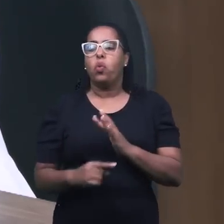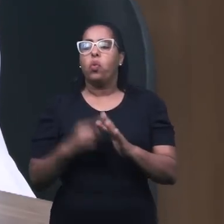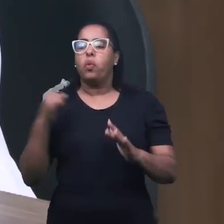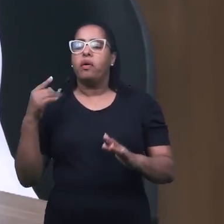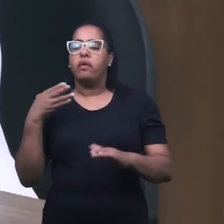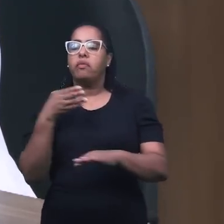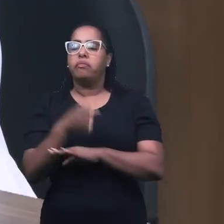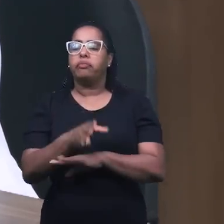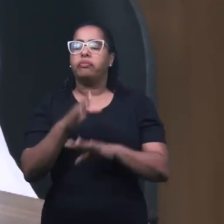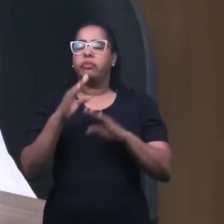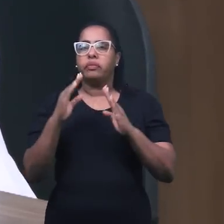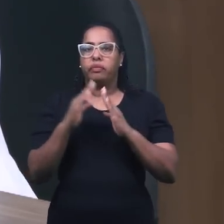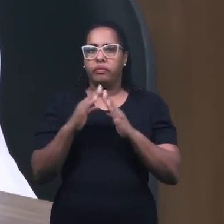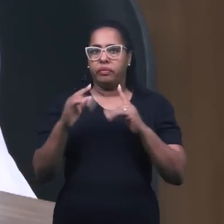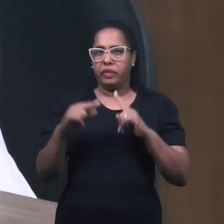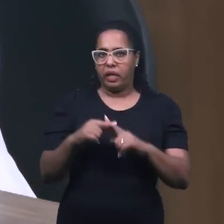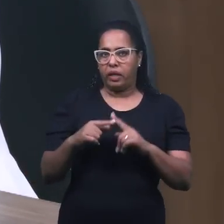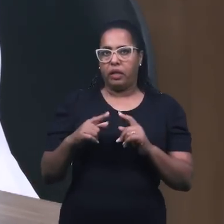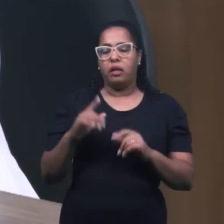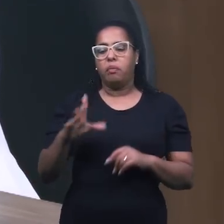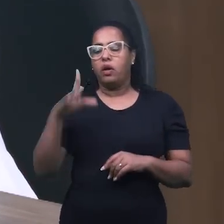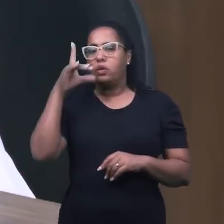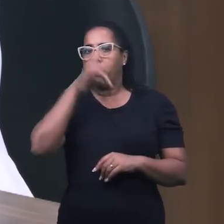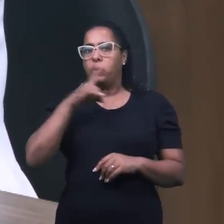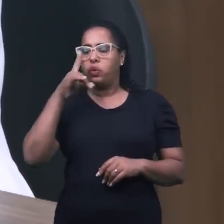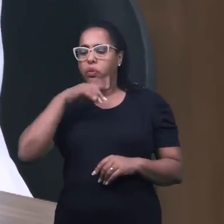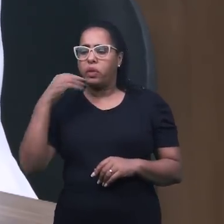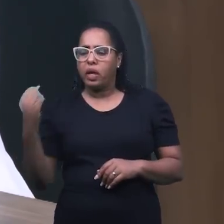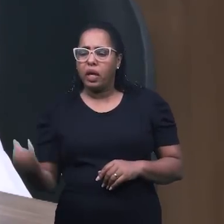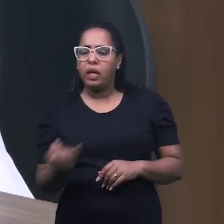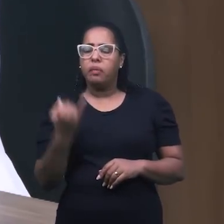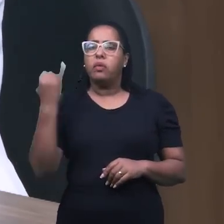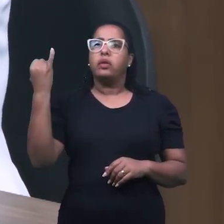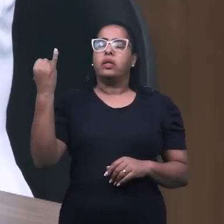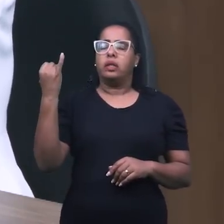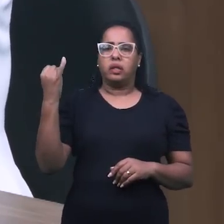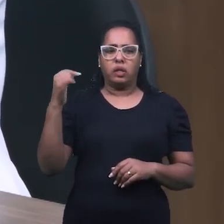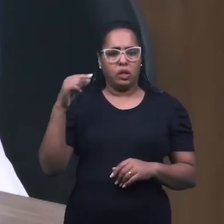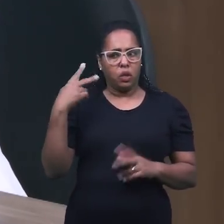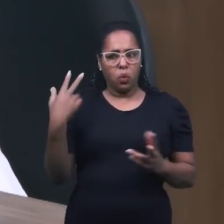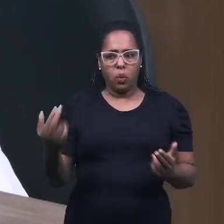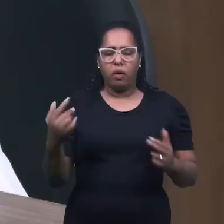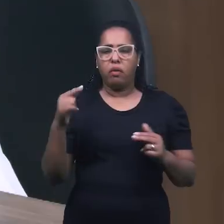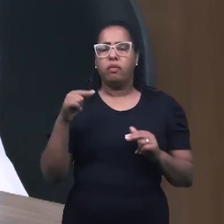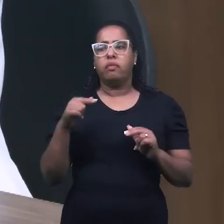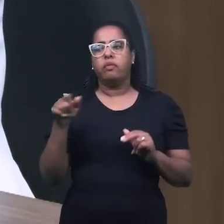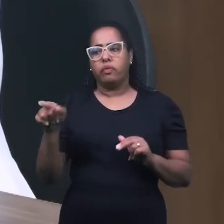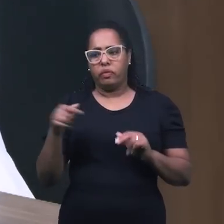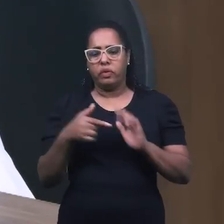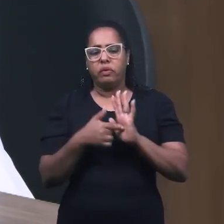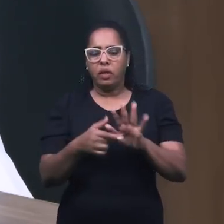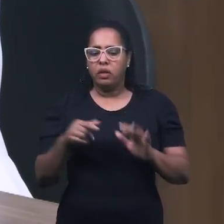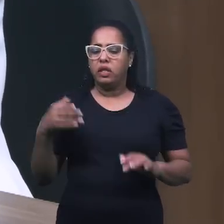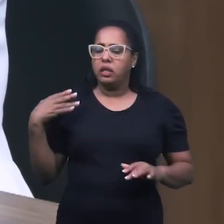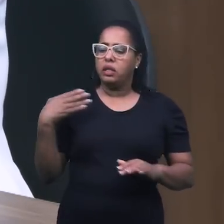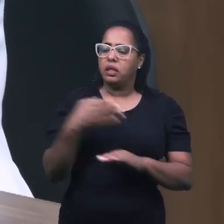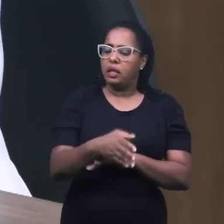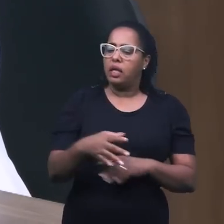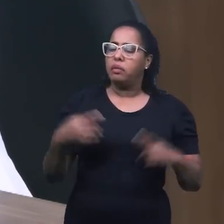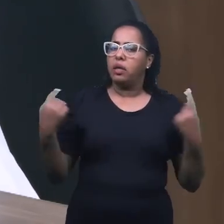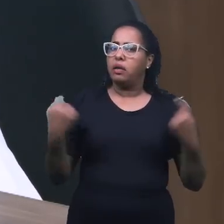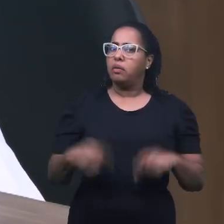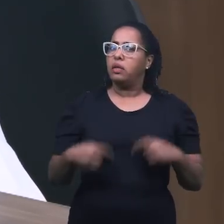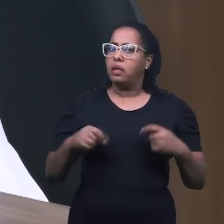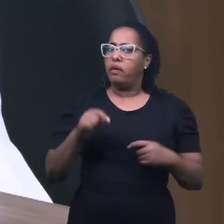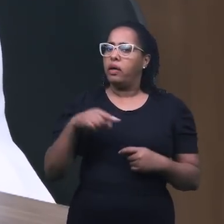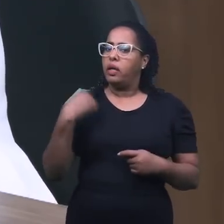na semana, que era no domingo. Mas esse domingo era importante para ele, igual você falou. Estar ali porque é